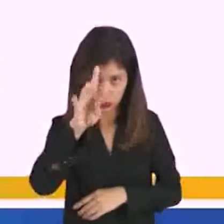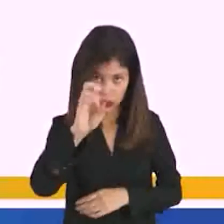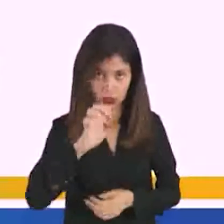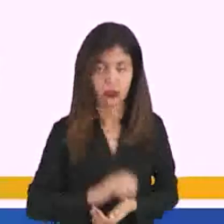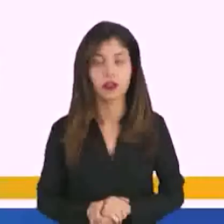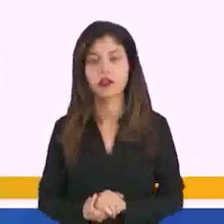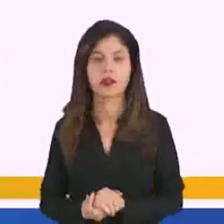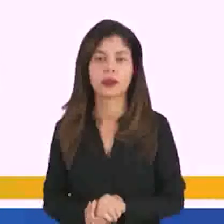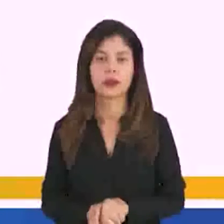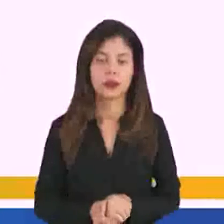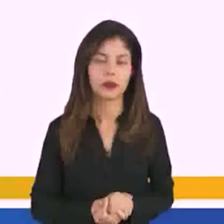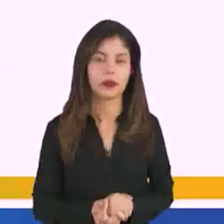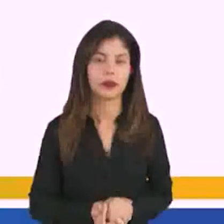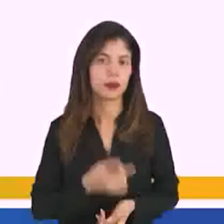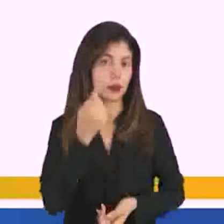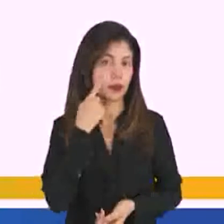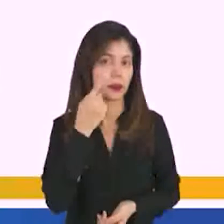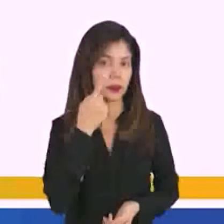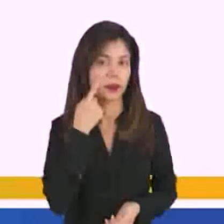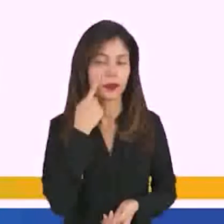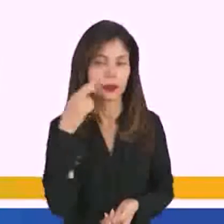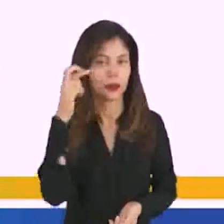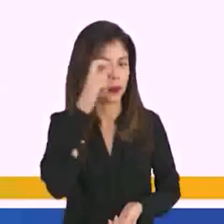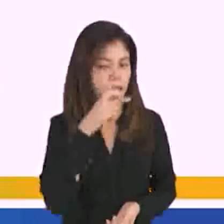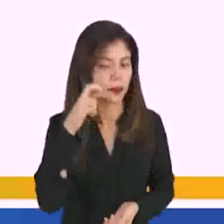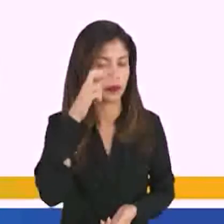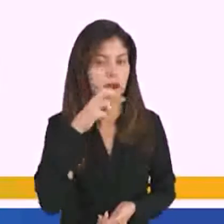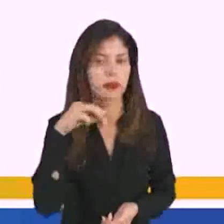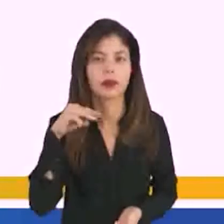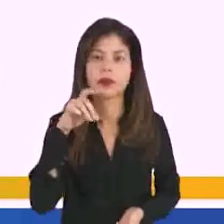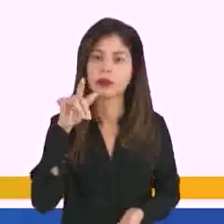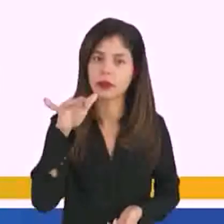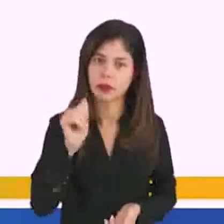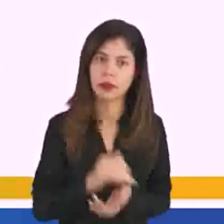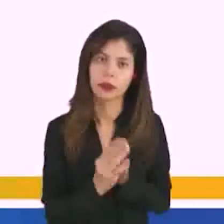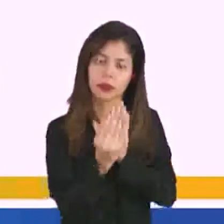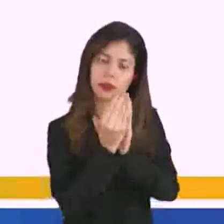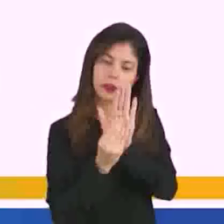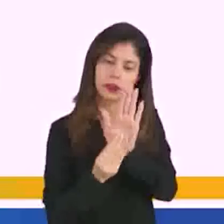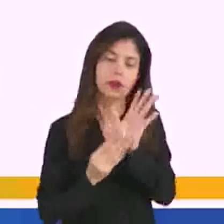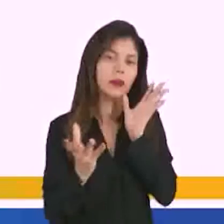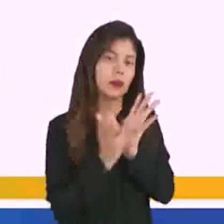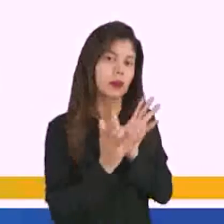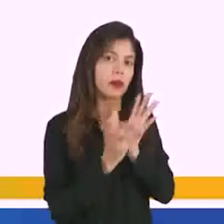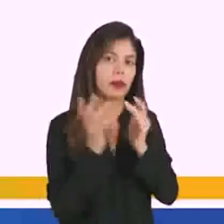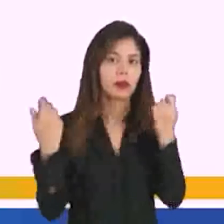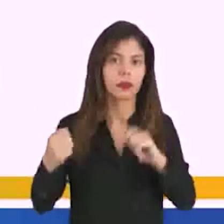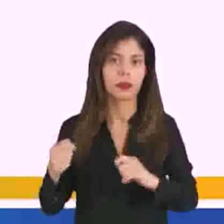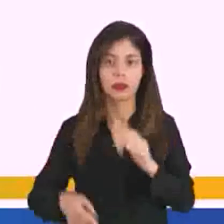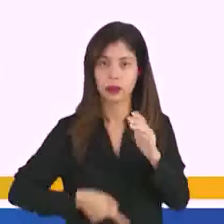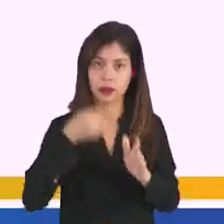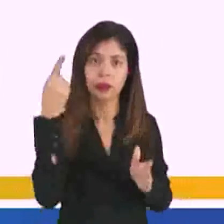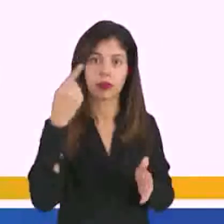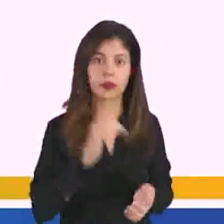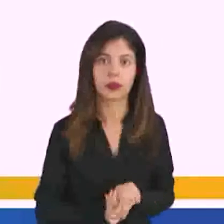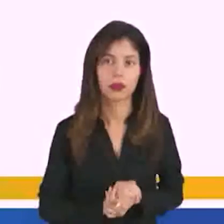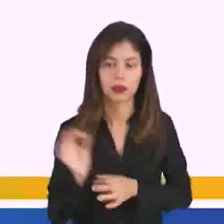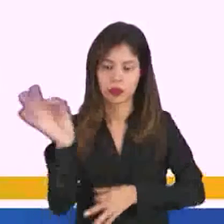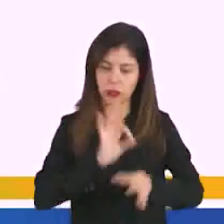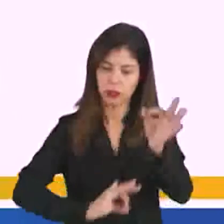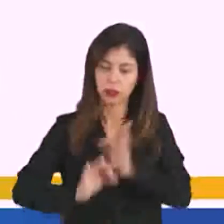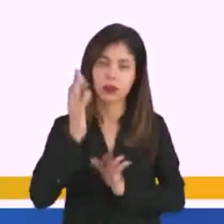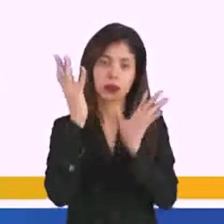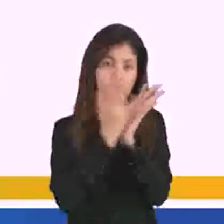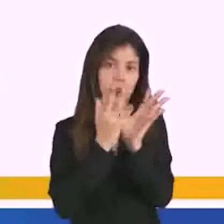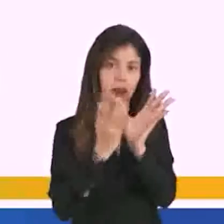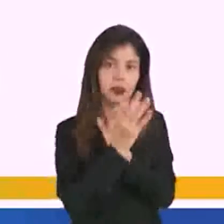ou decrescente. Então, para você observar a mediana de um conjunto de dados, você precisa primeiramente organizar